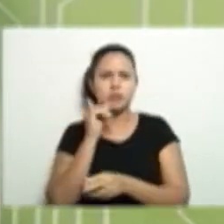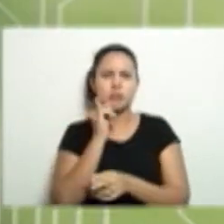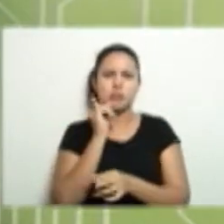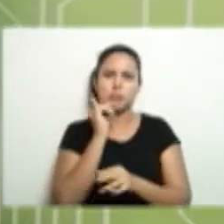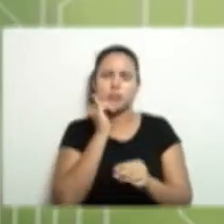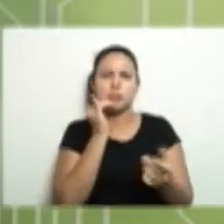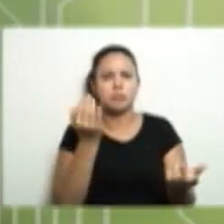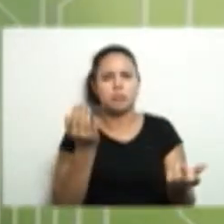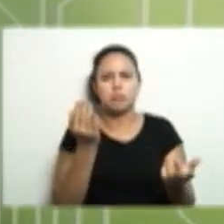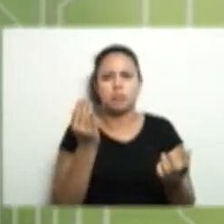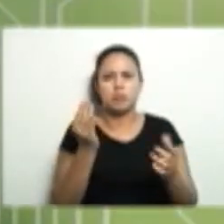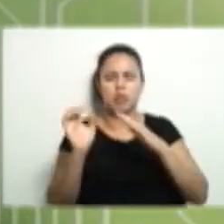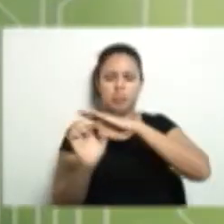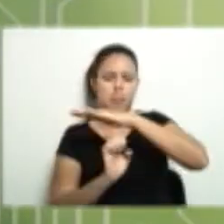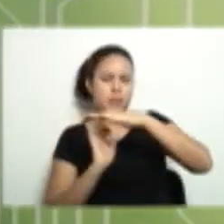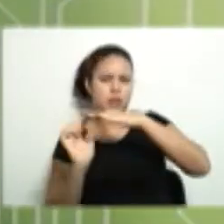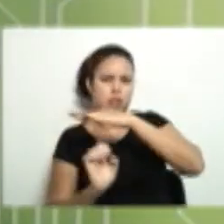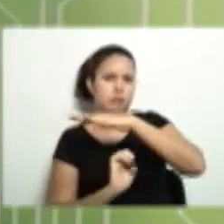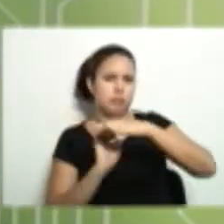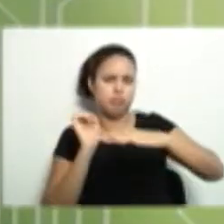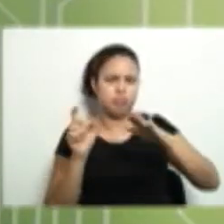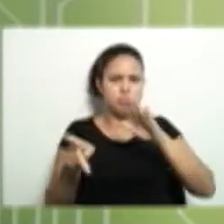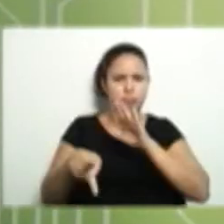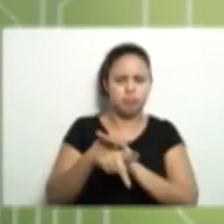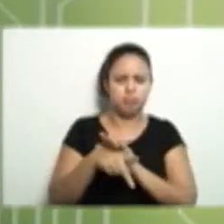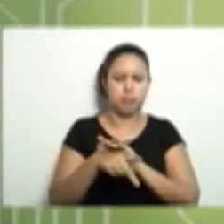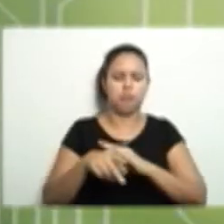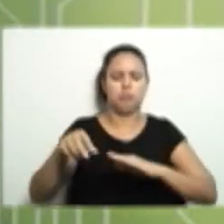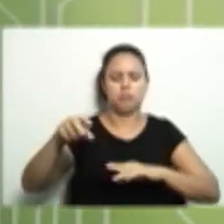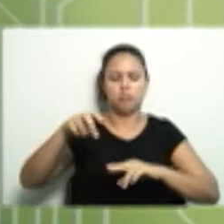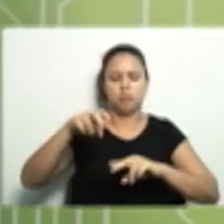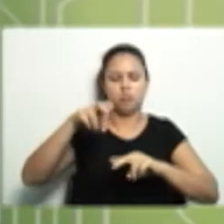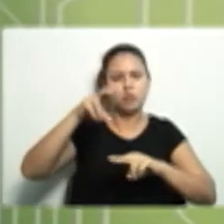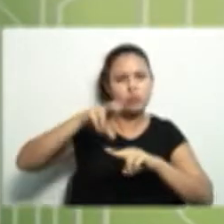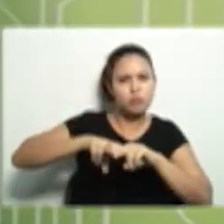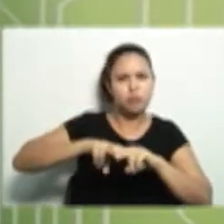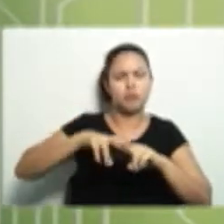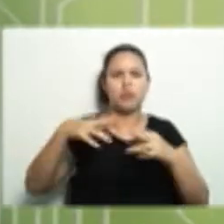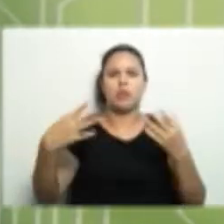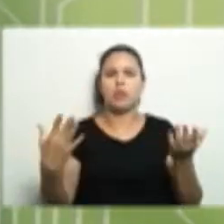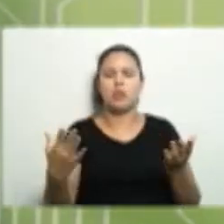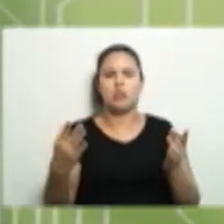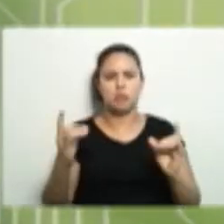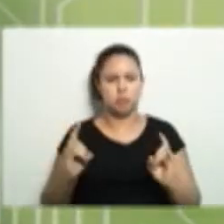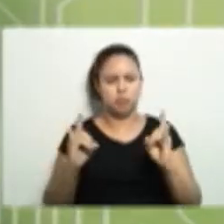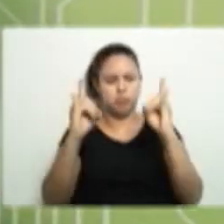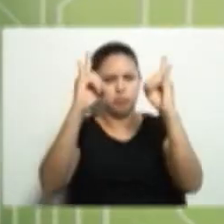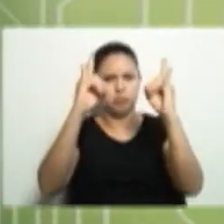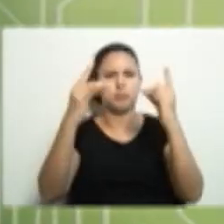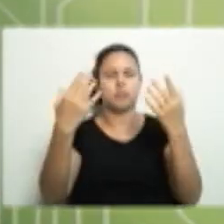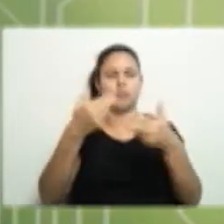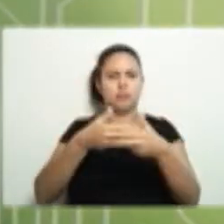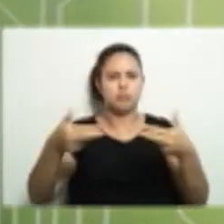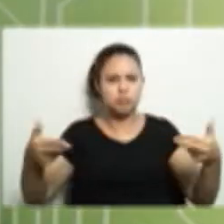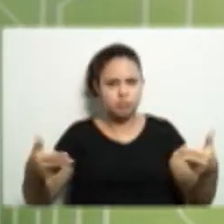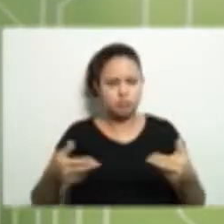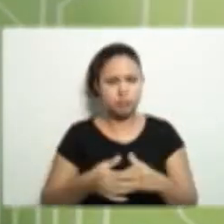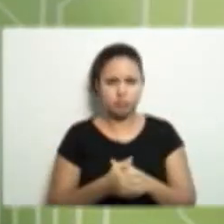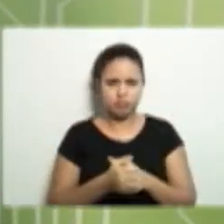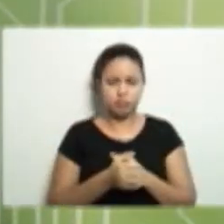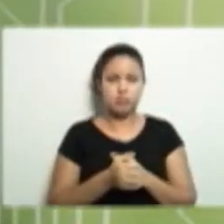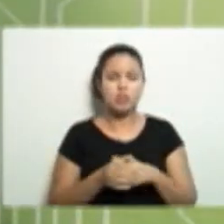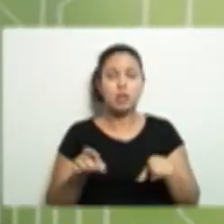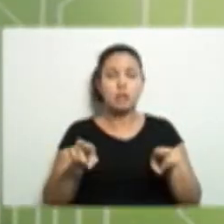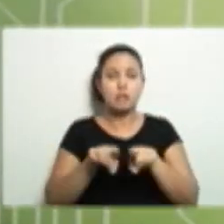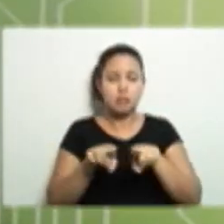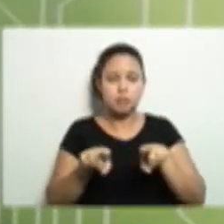móveis em larga escala e consegue fazer um custo bem baixo, ou a modernização pode vir pela maneira do